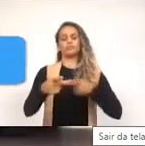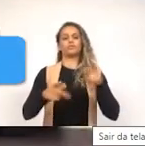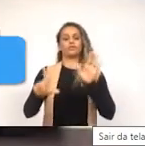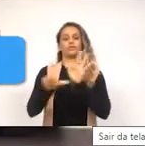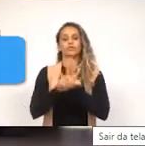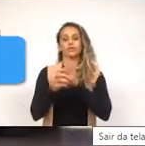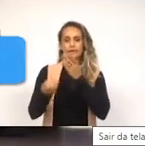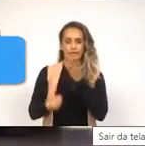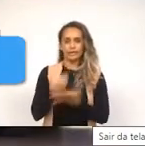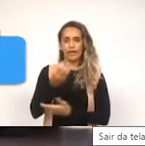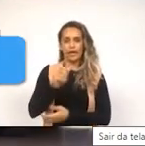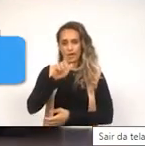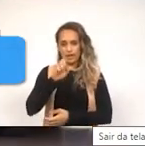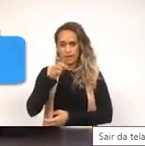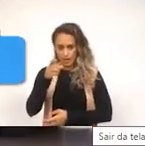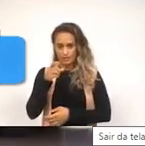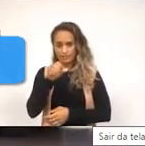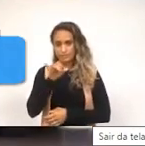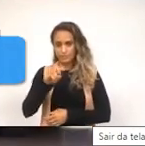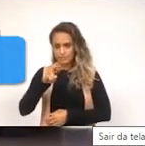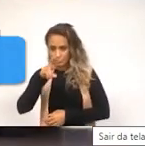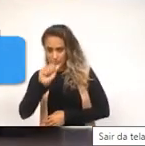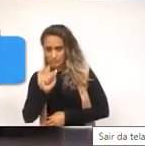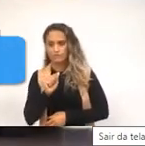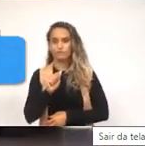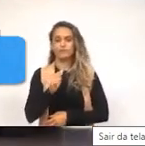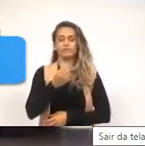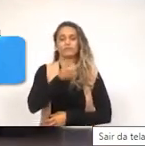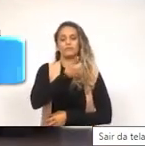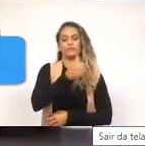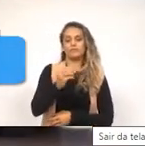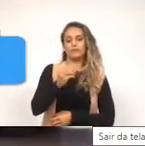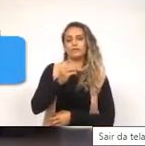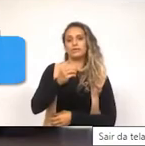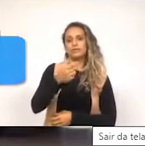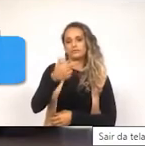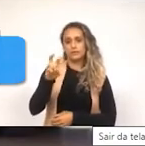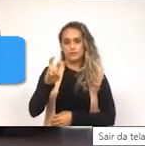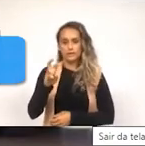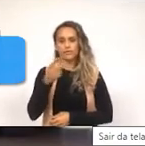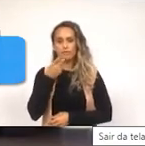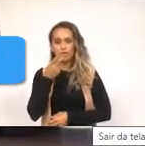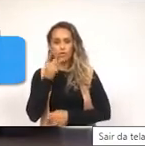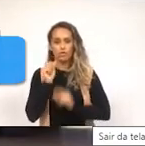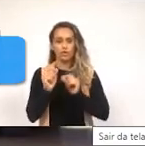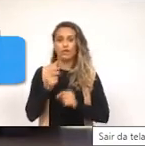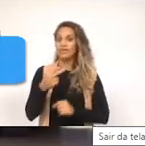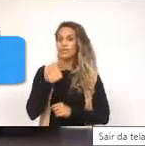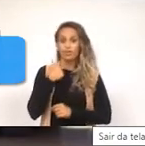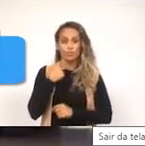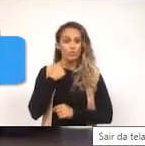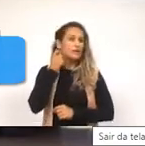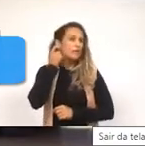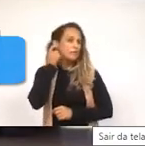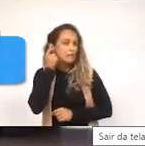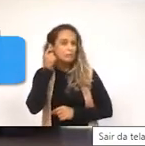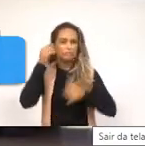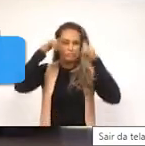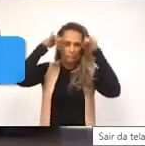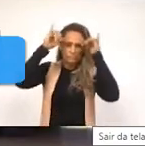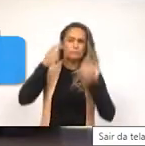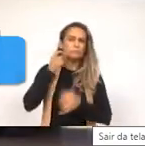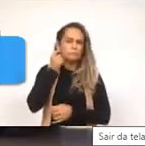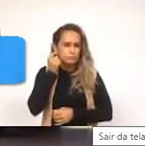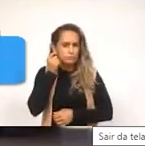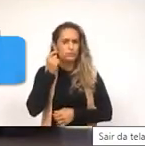Projeto de lei, deputado Alex Silva, número 10.5125. É sobre não poder colocar piercing em